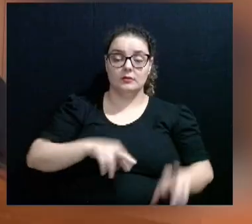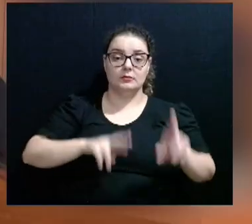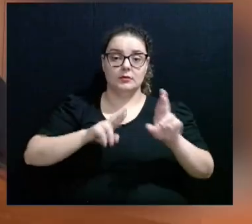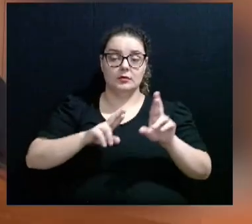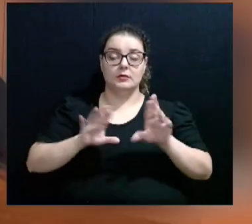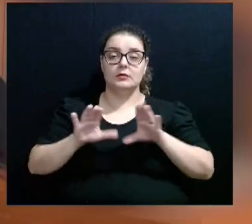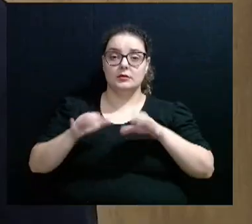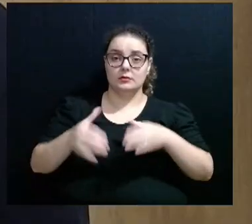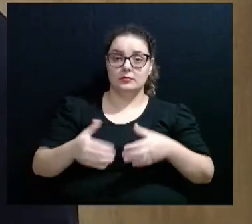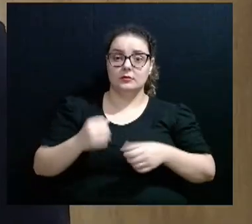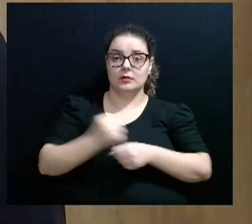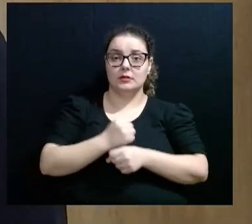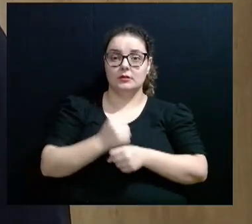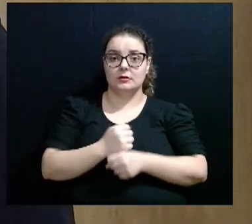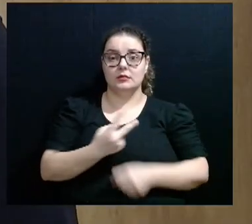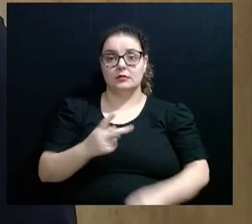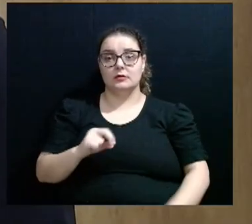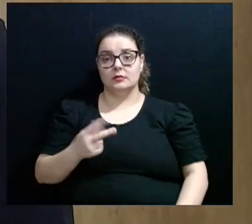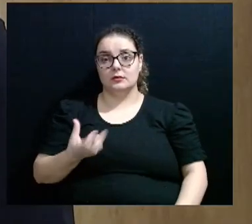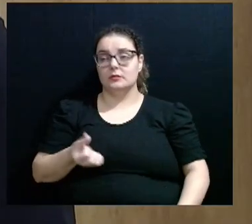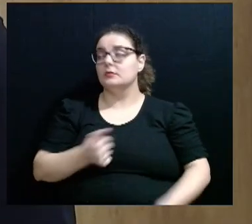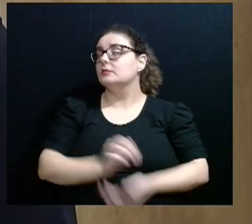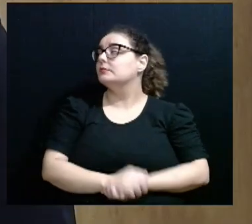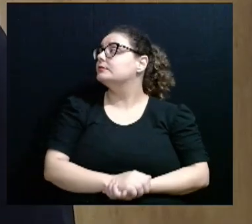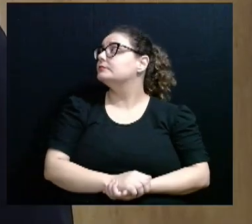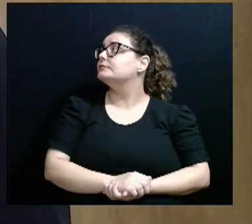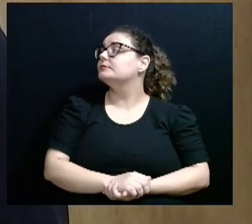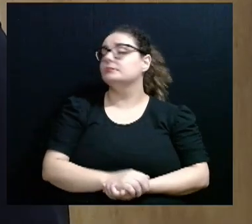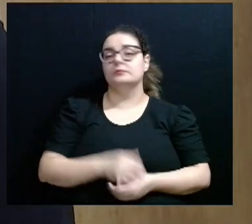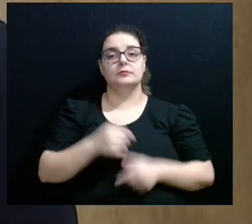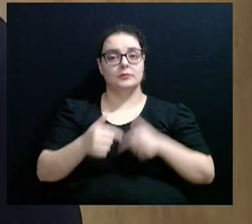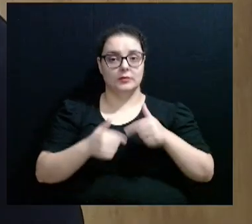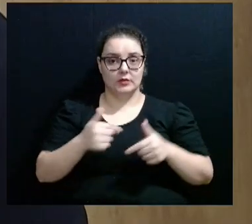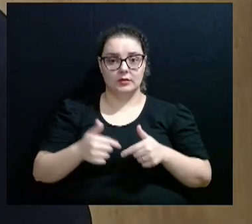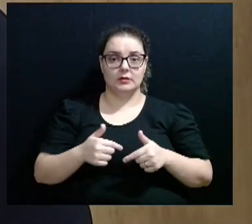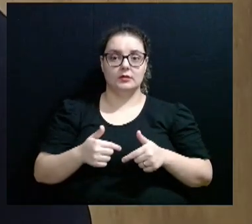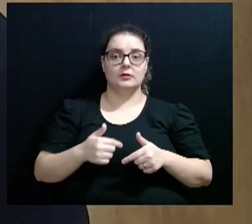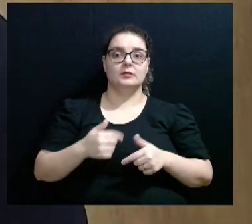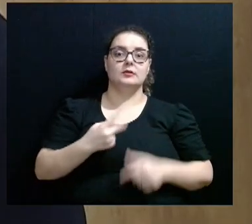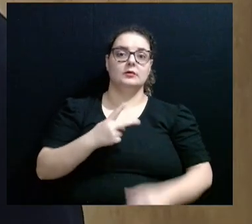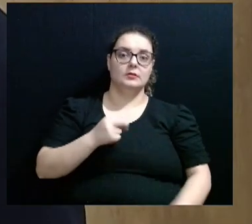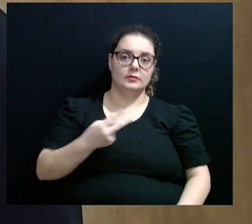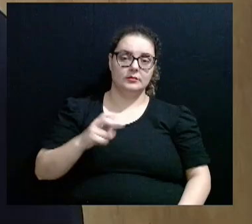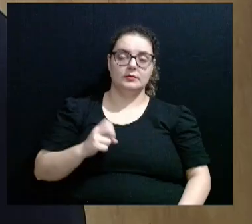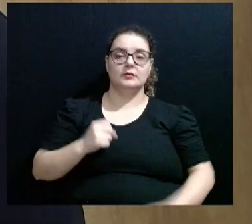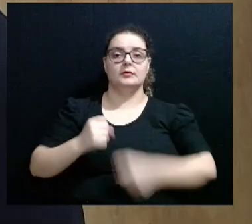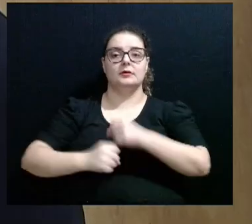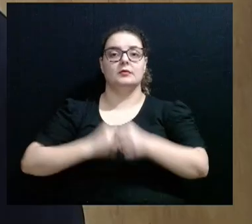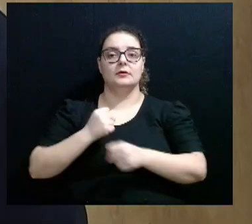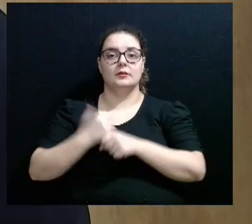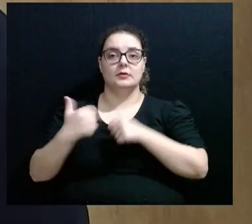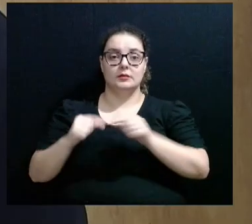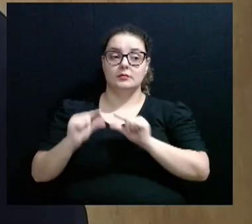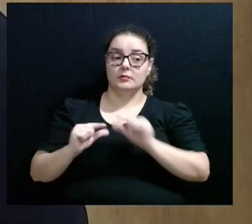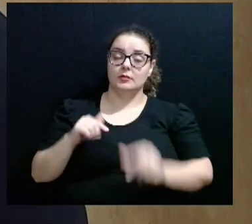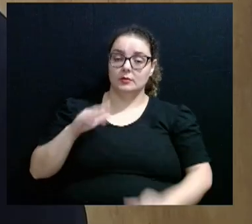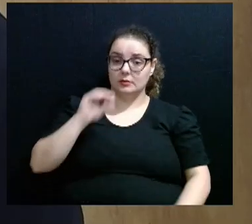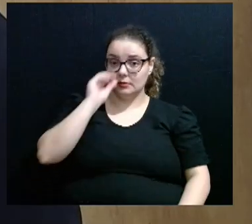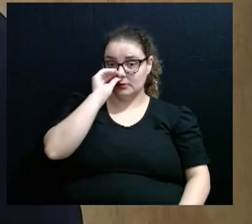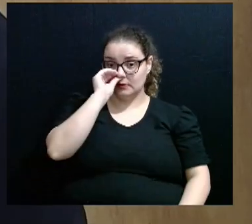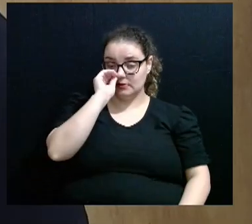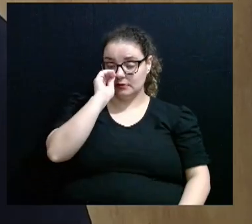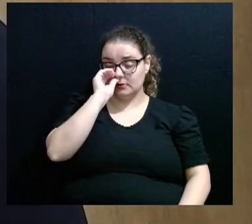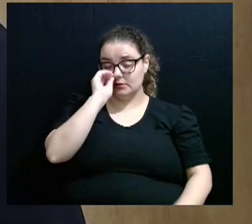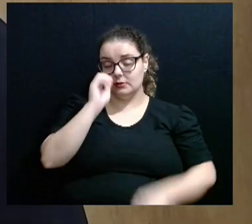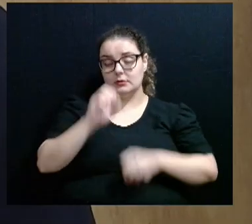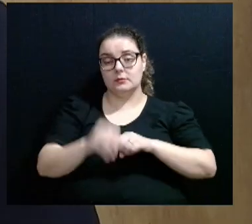ano de 2026. Então esse ano a gente trabalhou bastante. A expectativa do ano que vem é trabalhar um pouco mais, né, para a educação de Campinas e